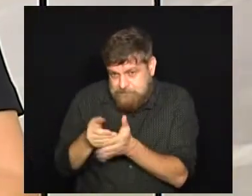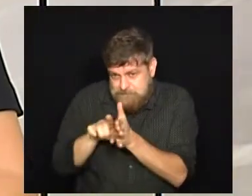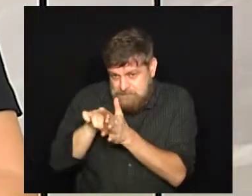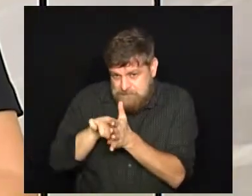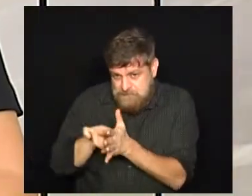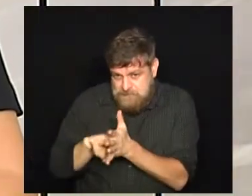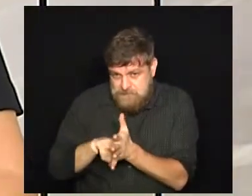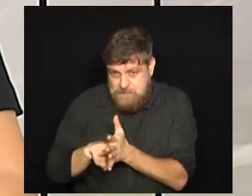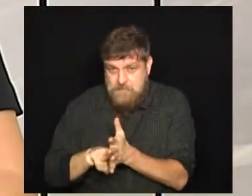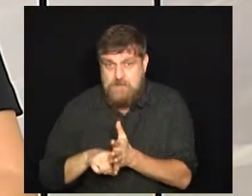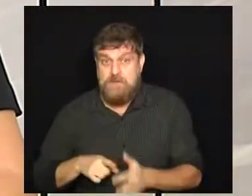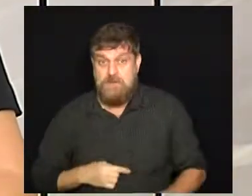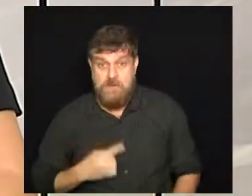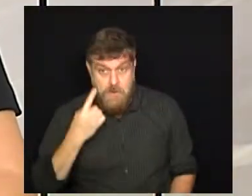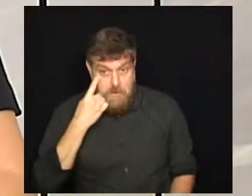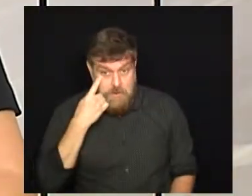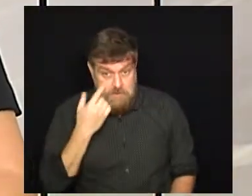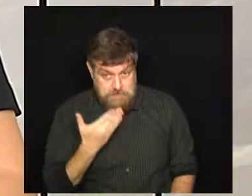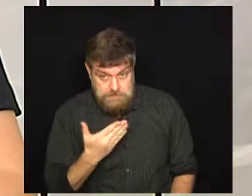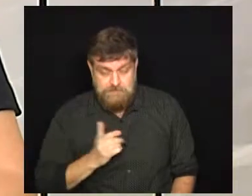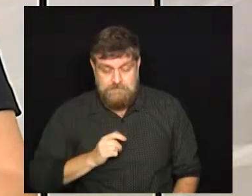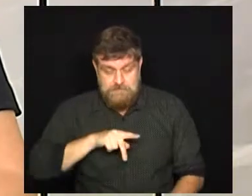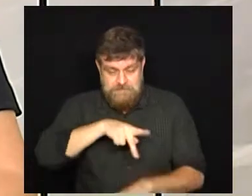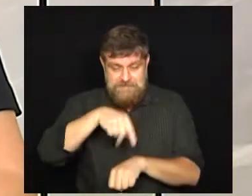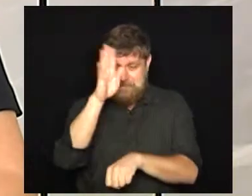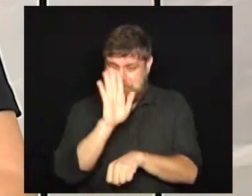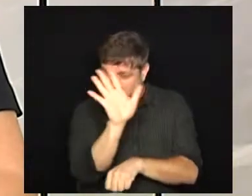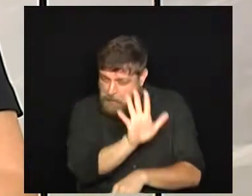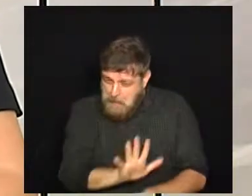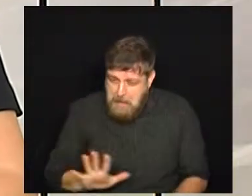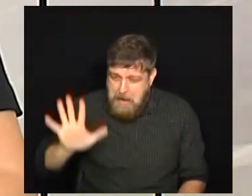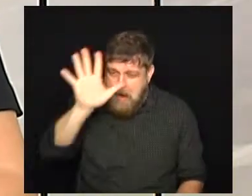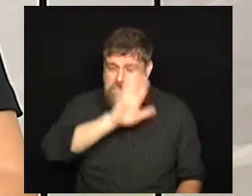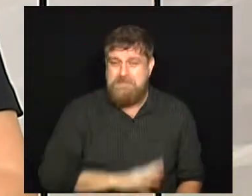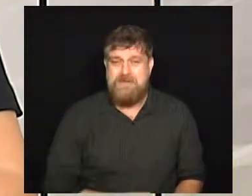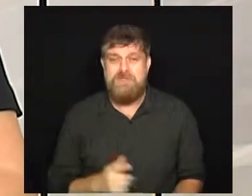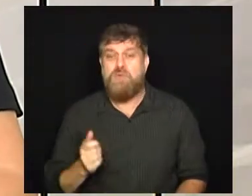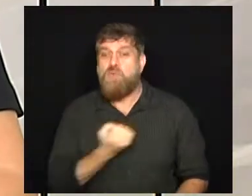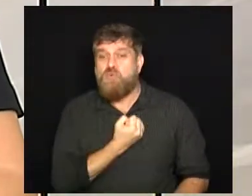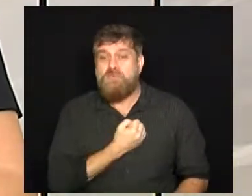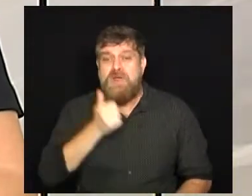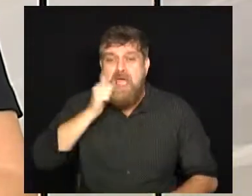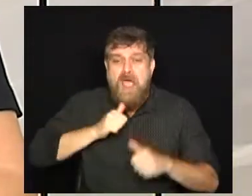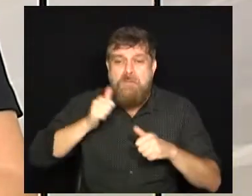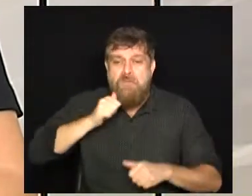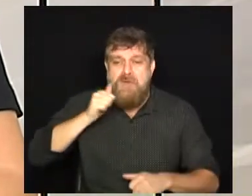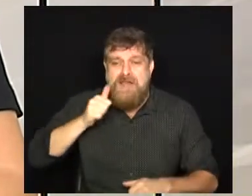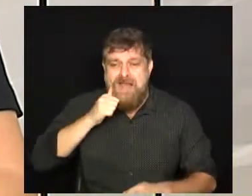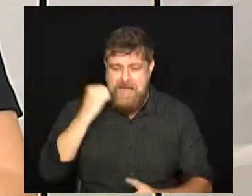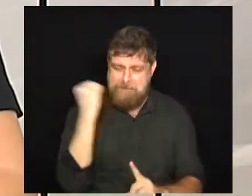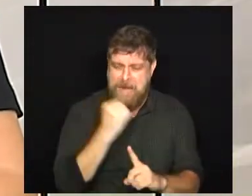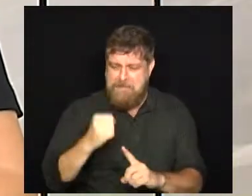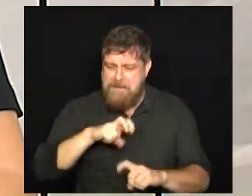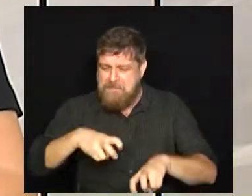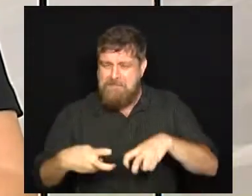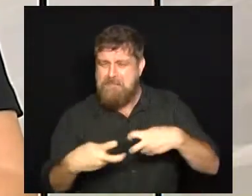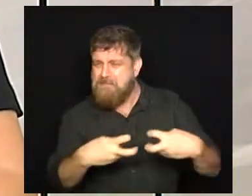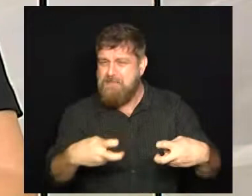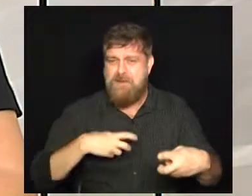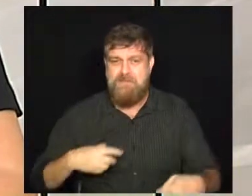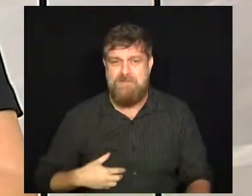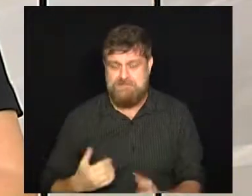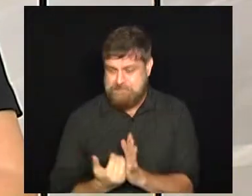dados. Olha só, em todo o Brasil, os casos de feminicídio subiram em 7,2% em um ano